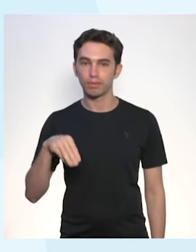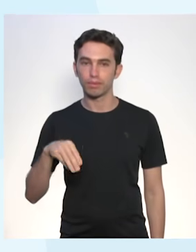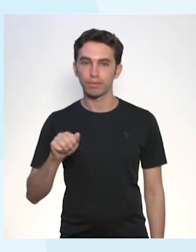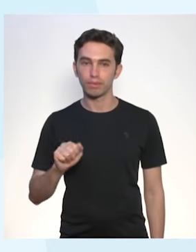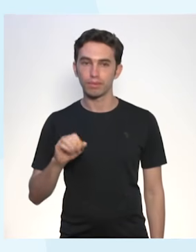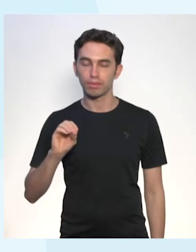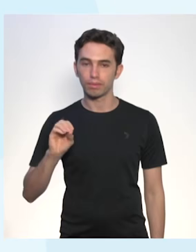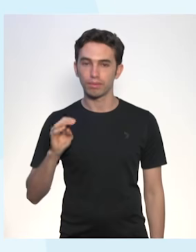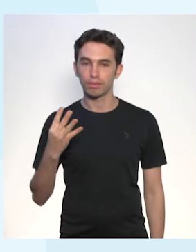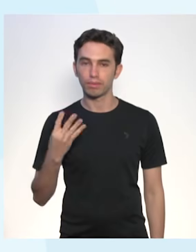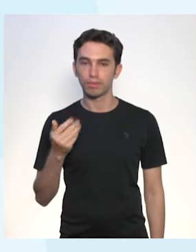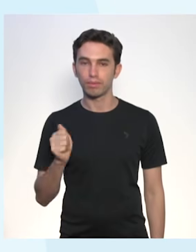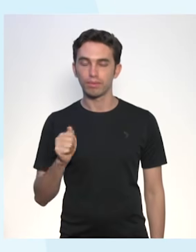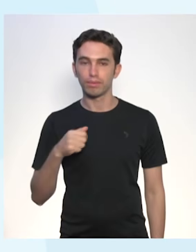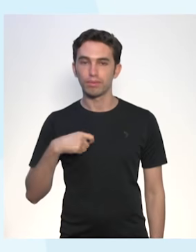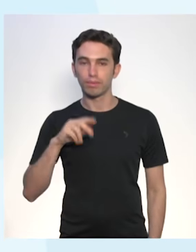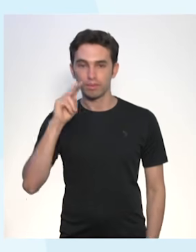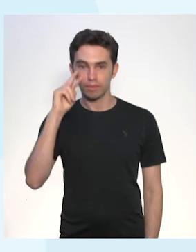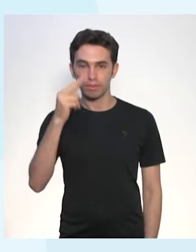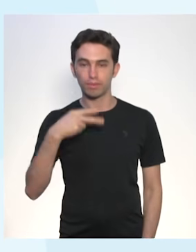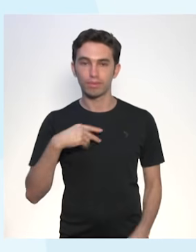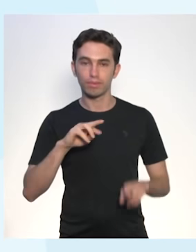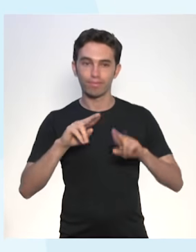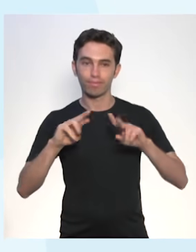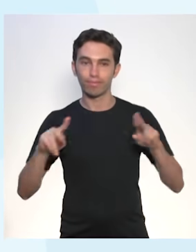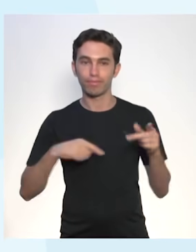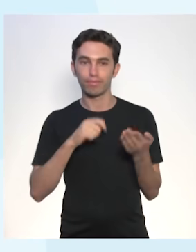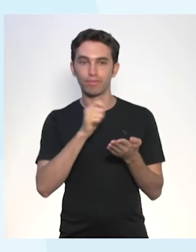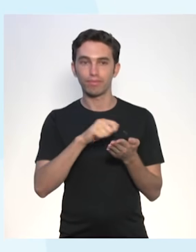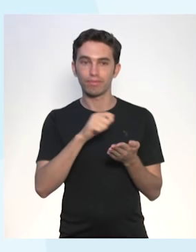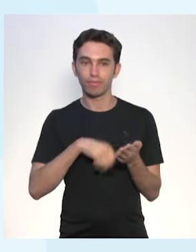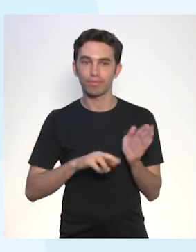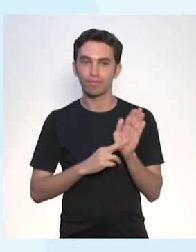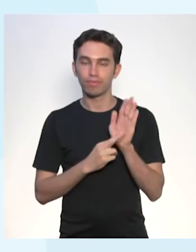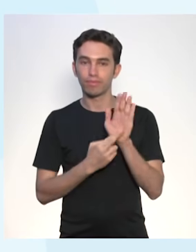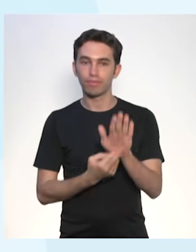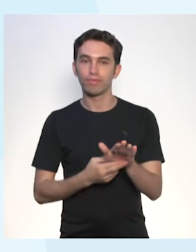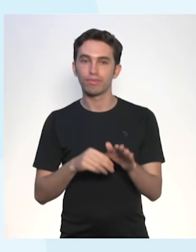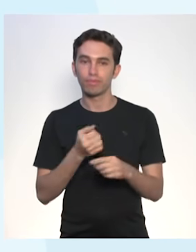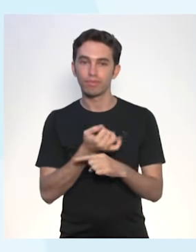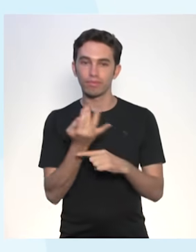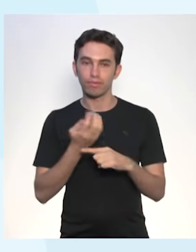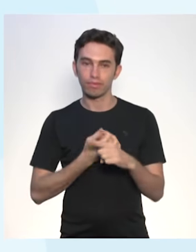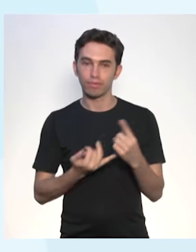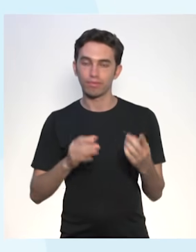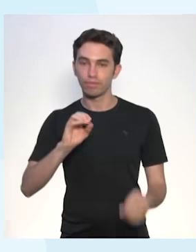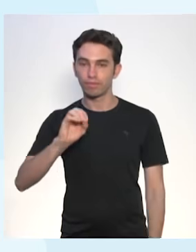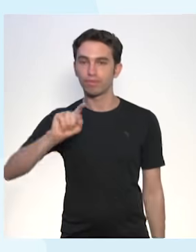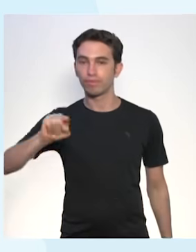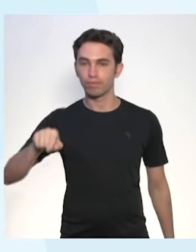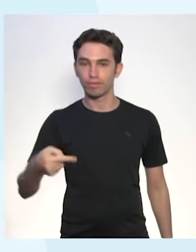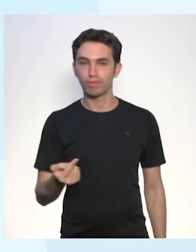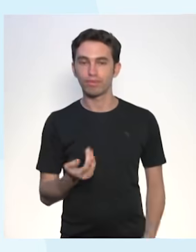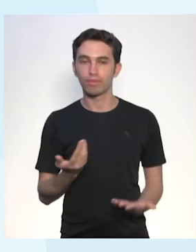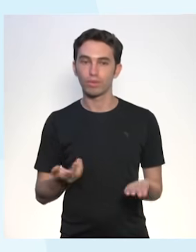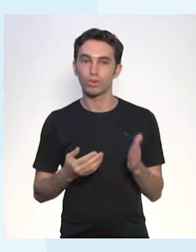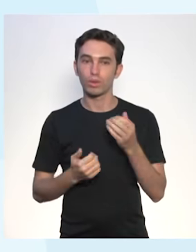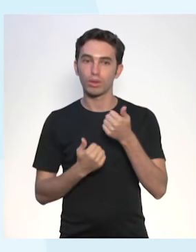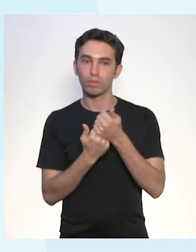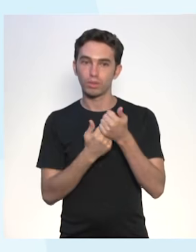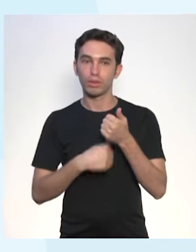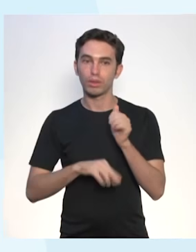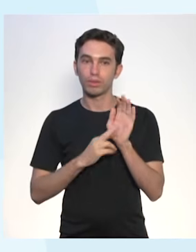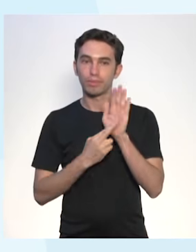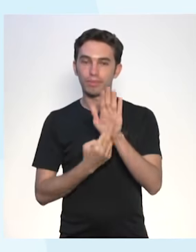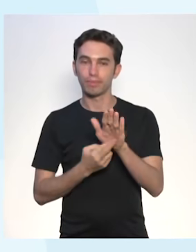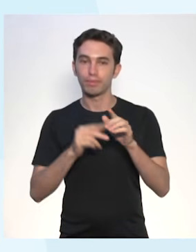EF05MA04A, identificar diferentes escritas nas representações fracionária e decimal com apoio em